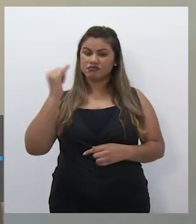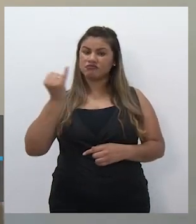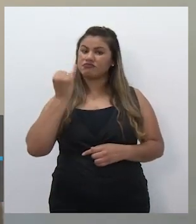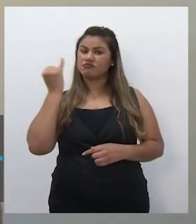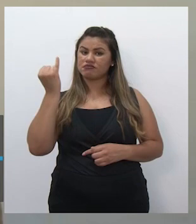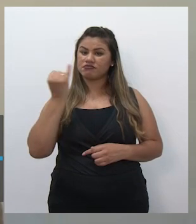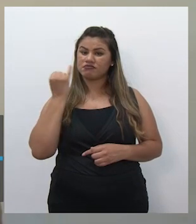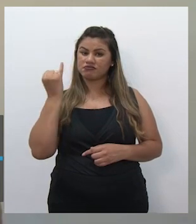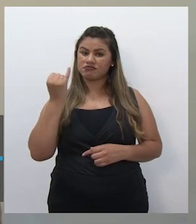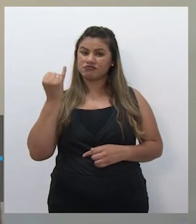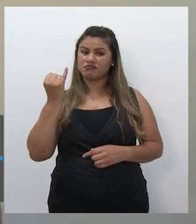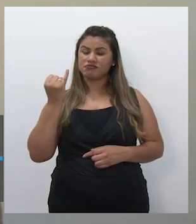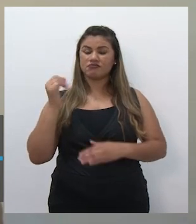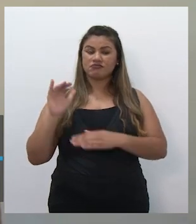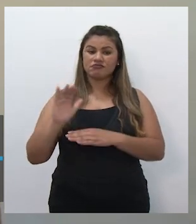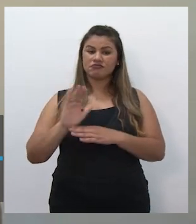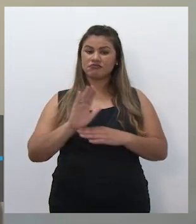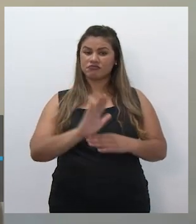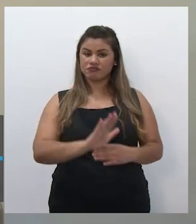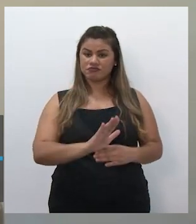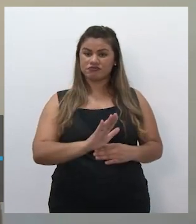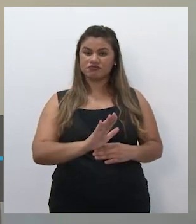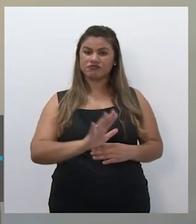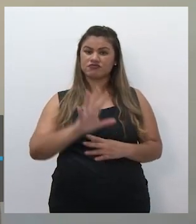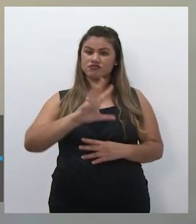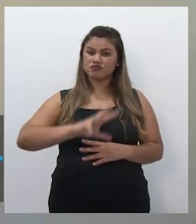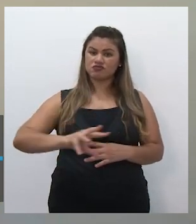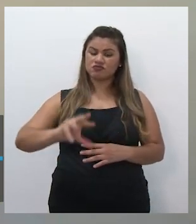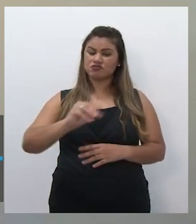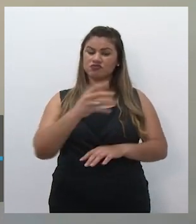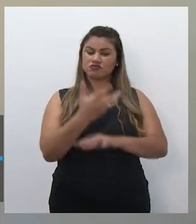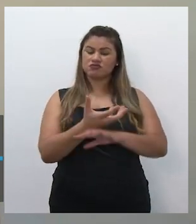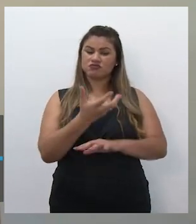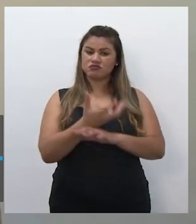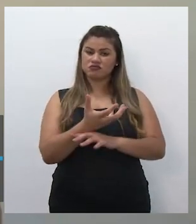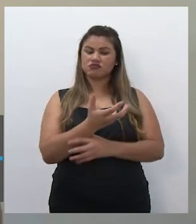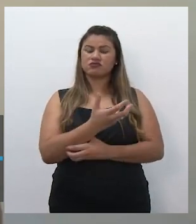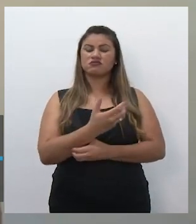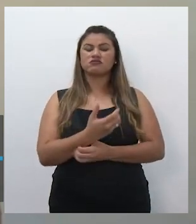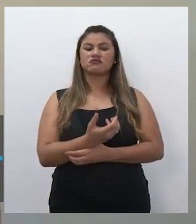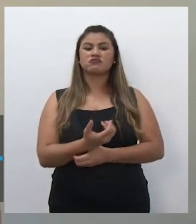elas vão permear em todos os componentes,